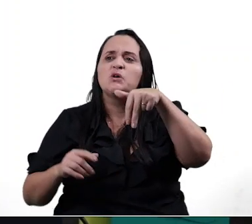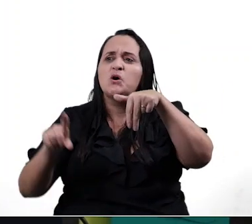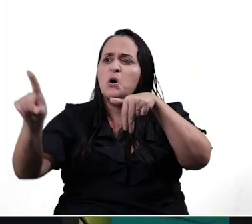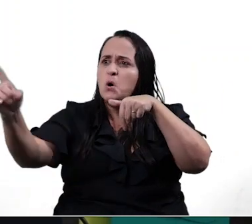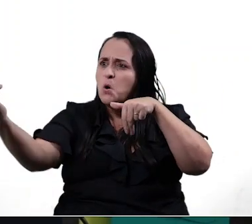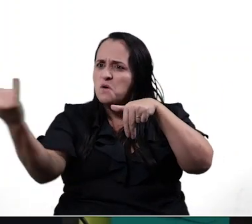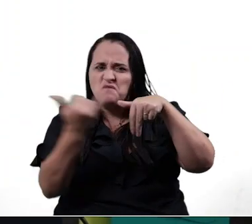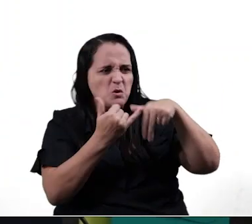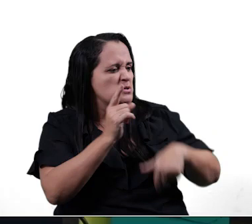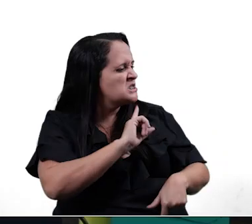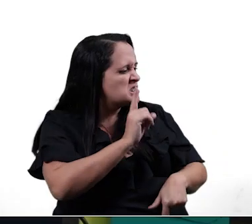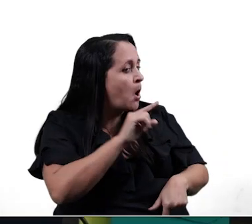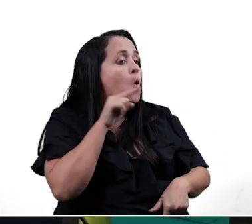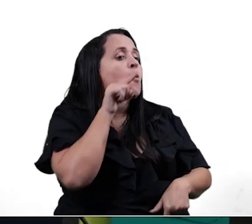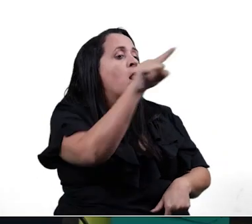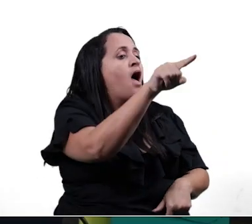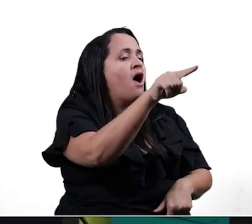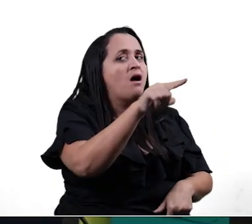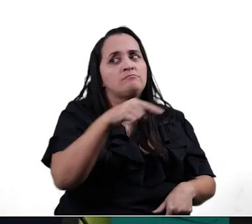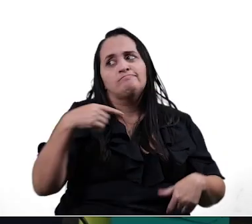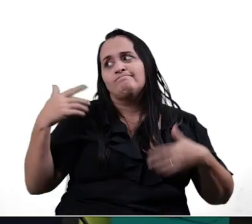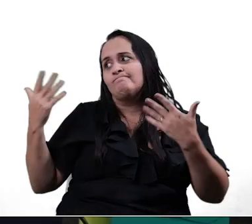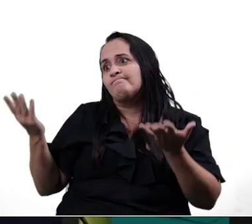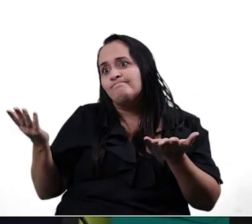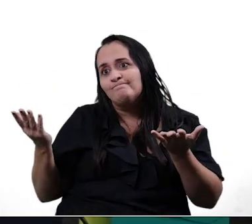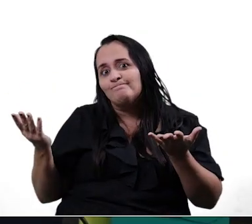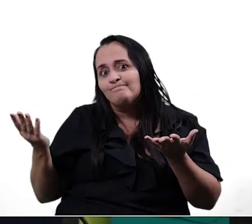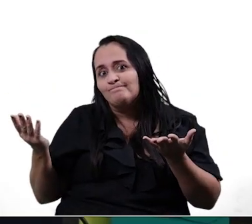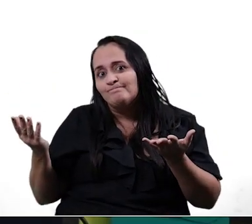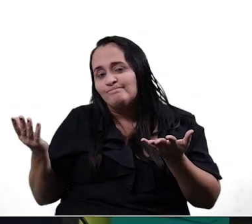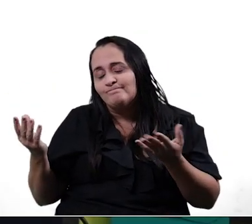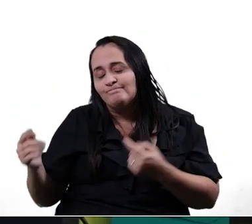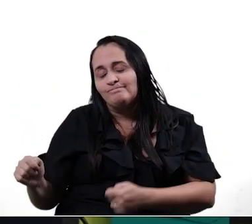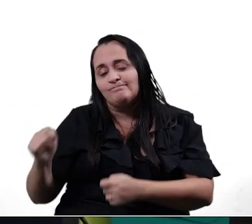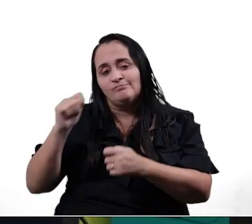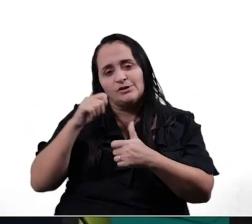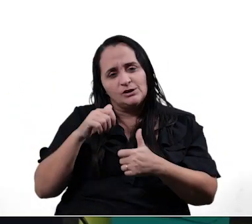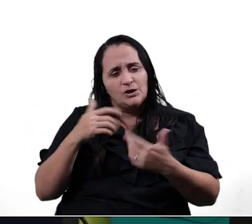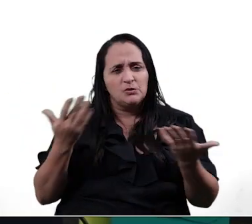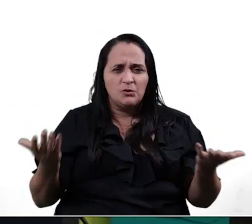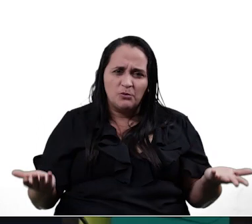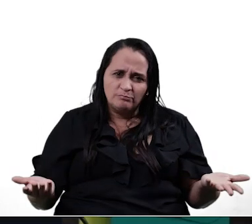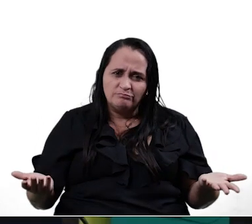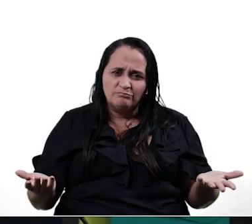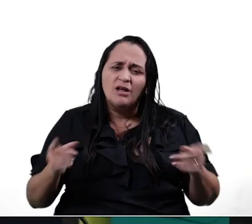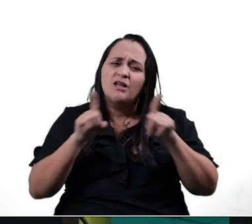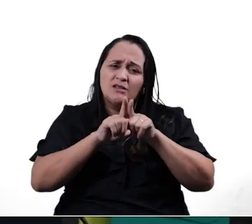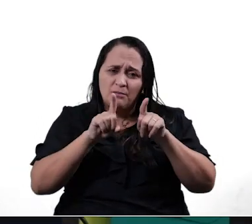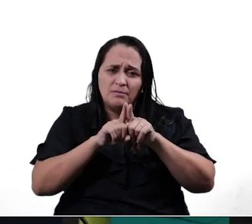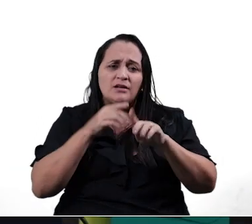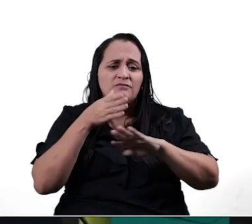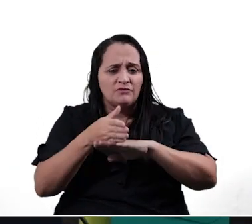Outra vez, quando ela chegou na casa da vovó e ela caiu na onda do lobo mau, quando não reconheceu a própria vovó, ela foi muito ingênua